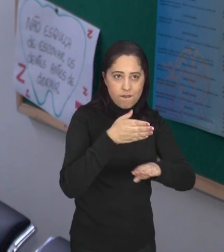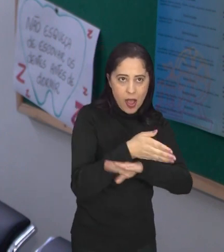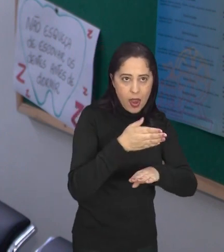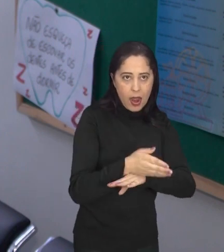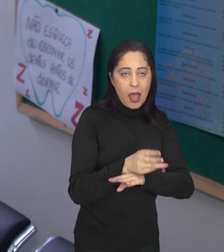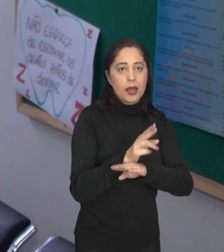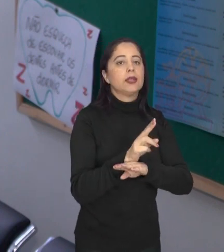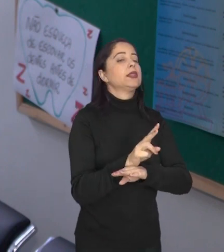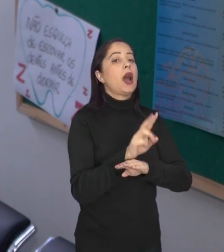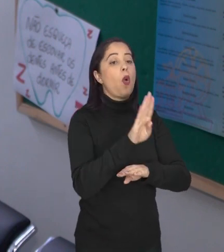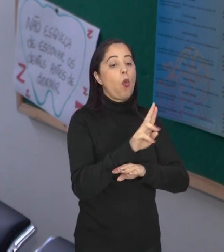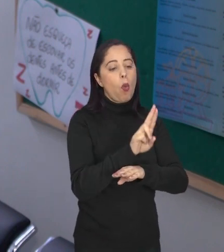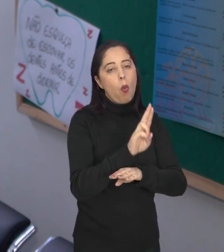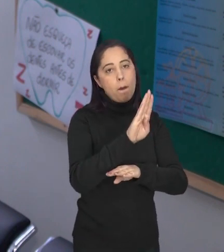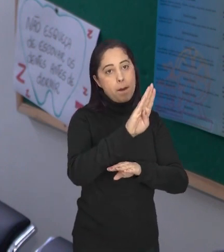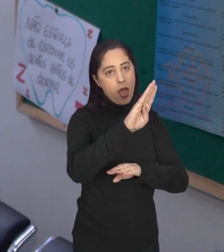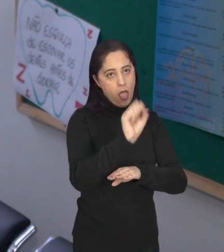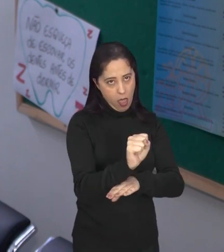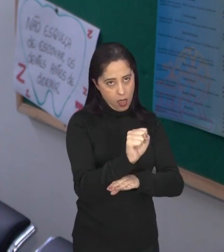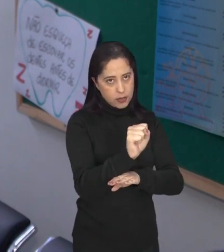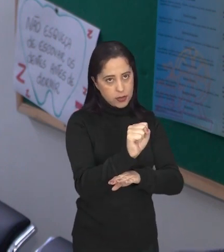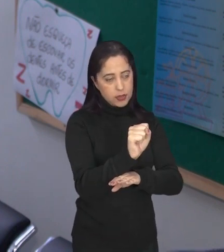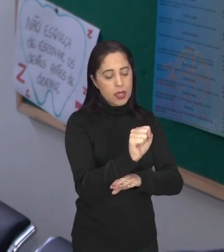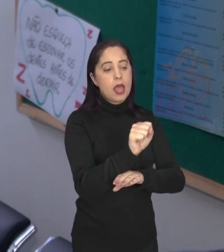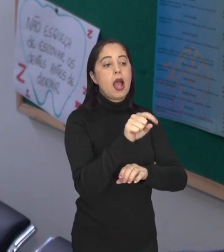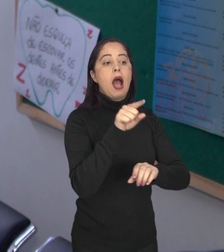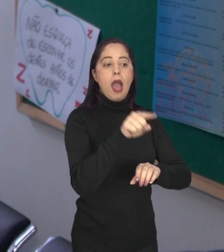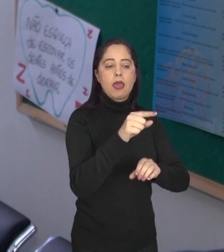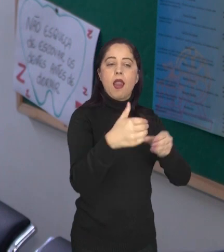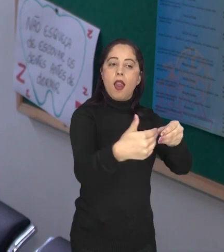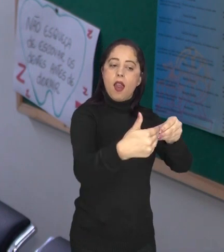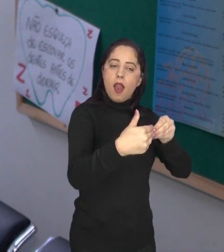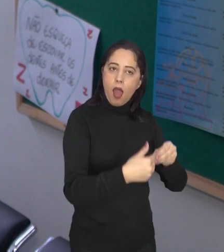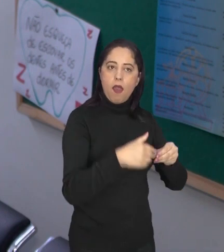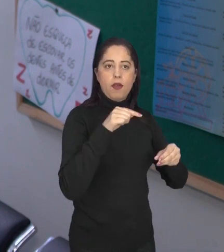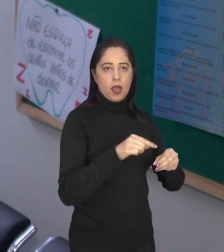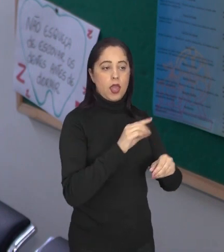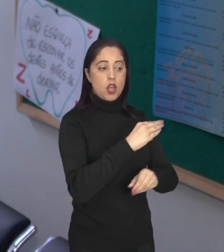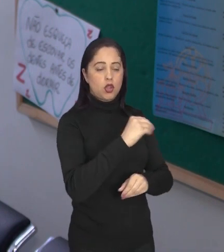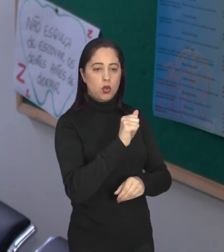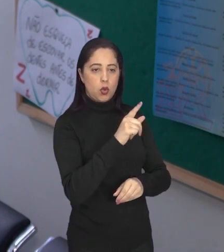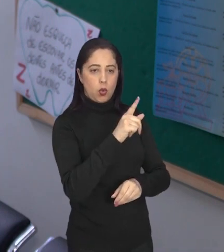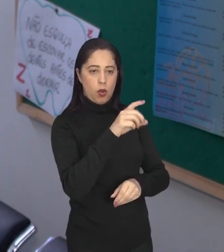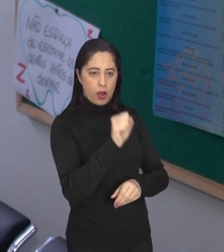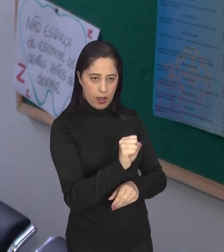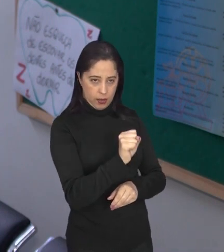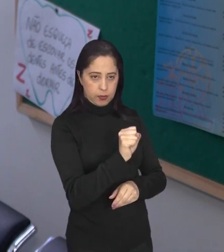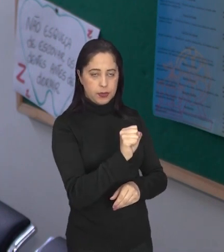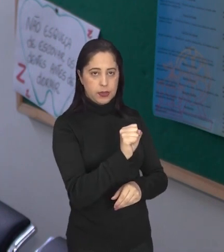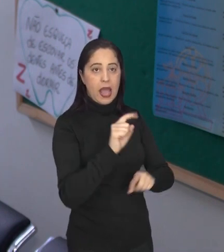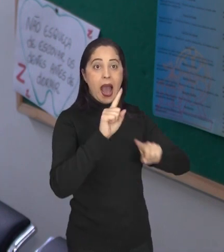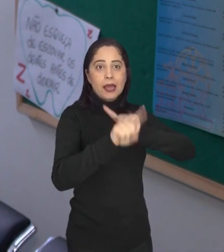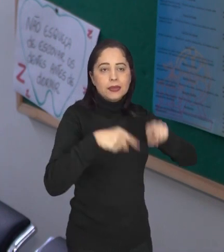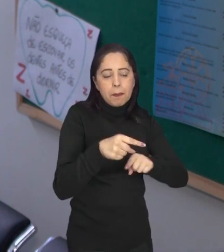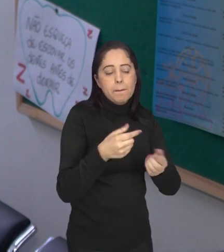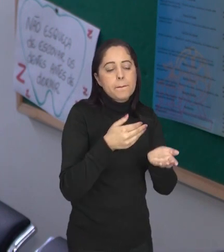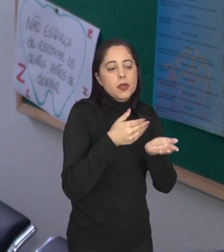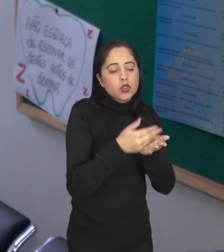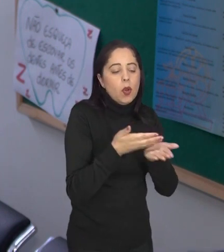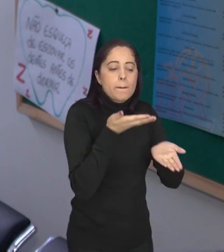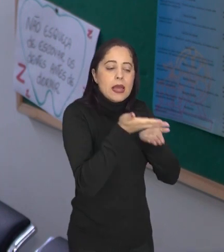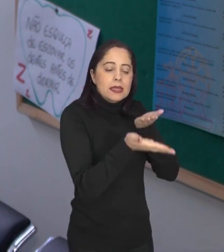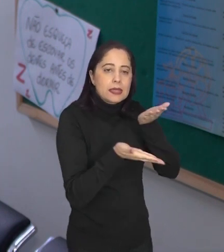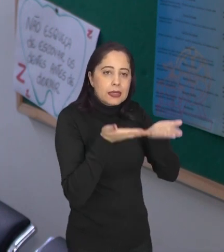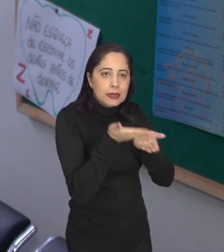os pacientes passam pela atenção básica, são encaminhados e o CAPs faz a busca ativa desses pacientes e direciona esses pacientes